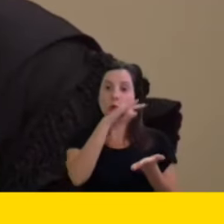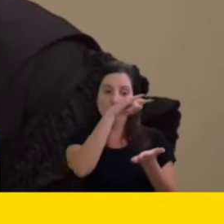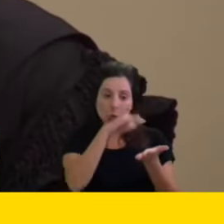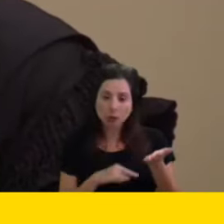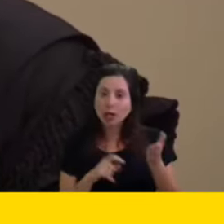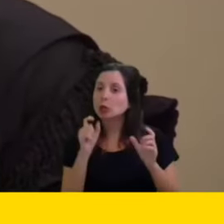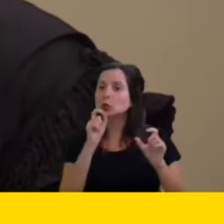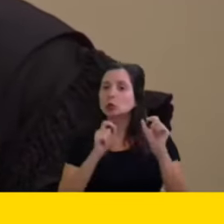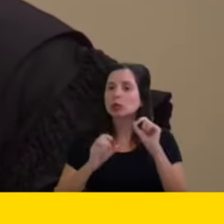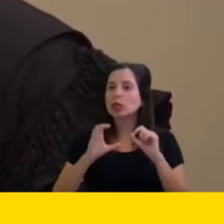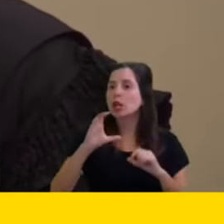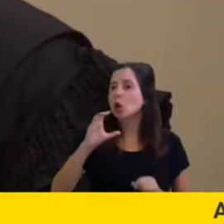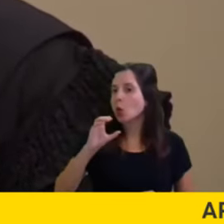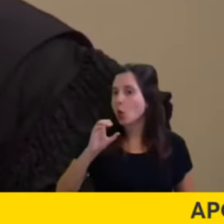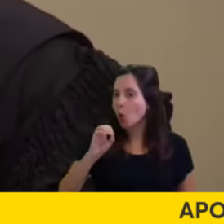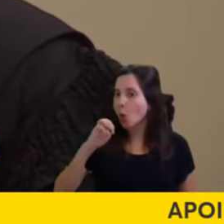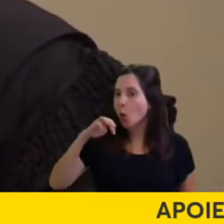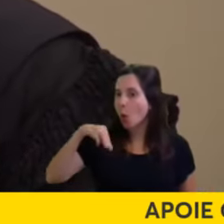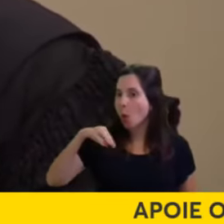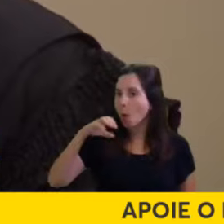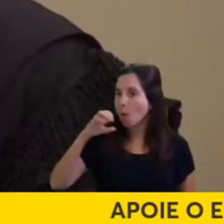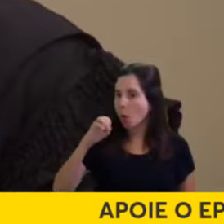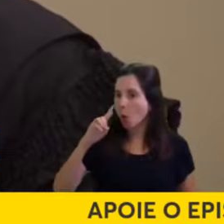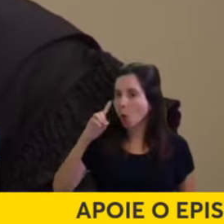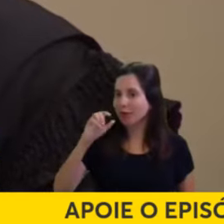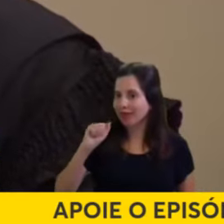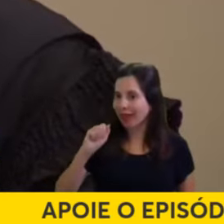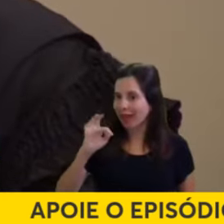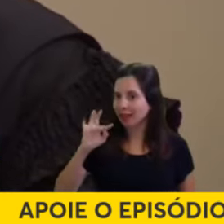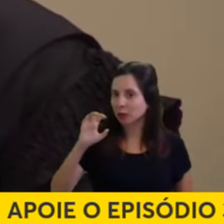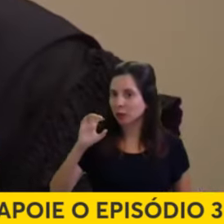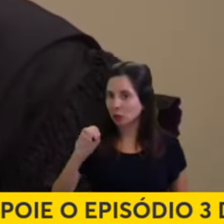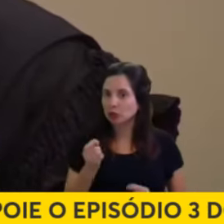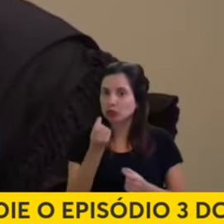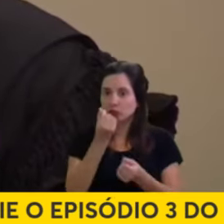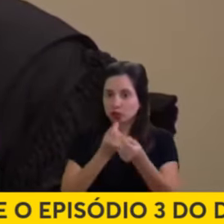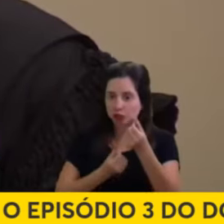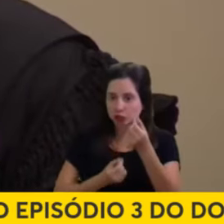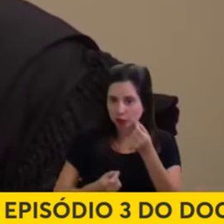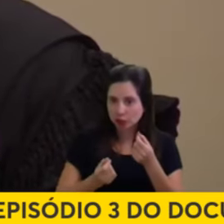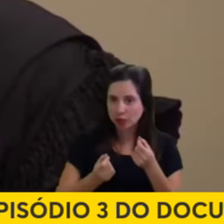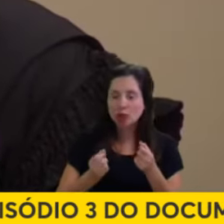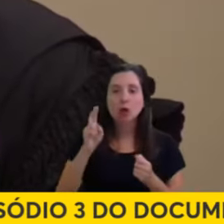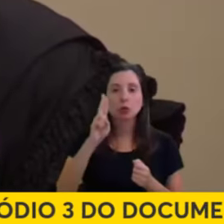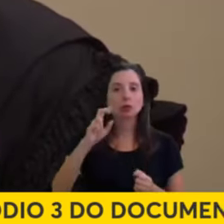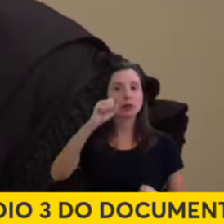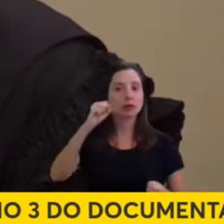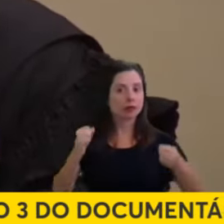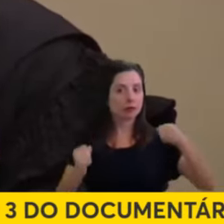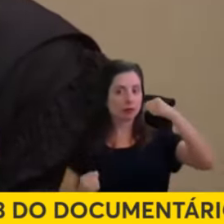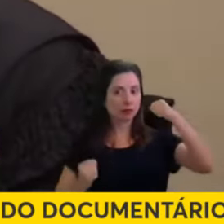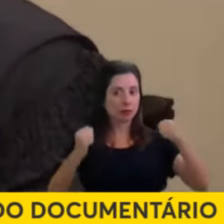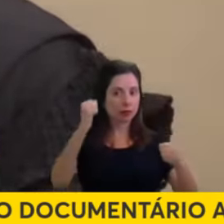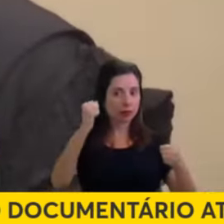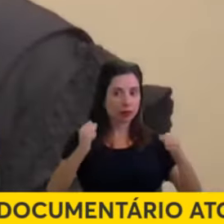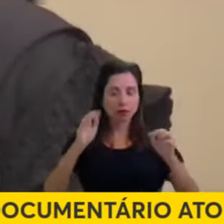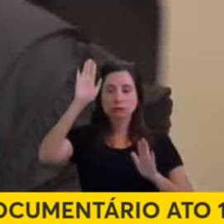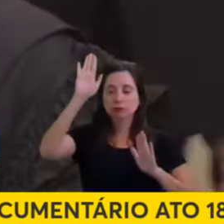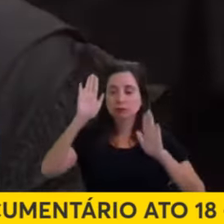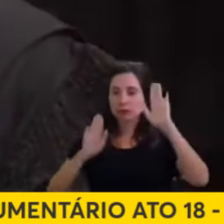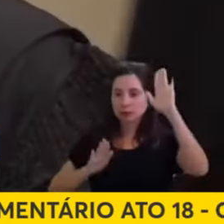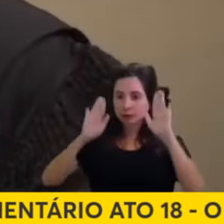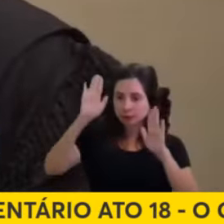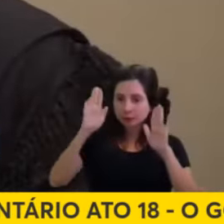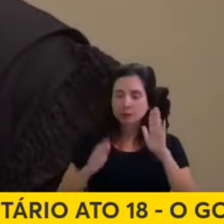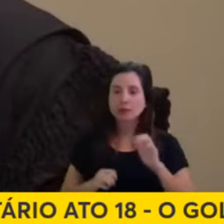prazo omissão na prestação de contas de doações estimáveis em dinheiro utilização de veículos deos candidatos omissão de doação estimável de jingo